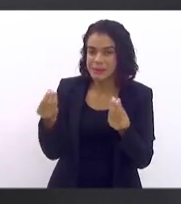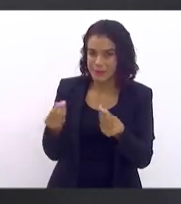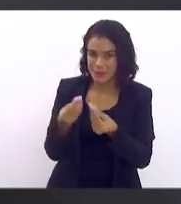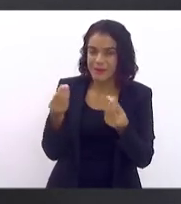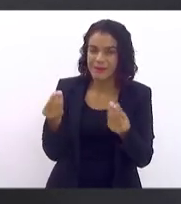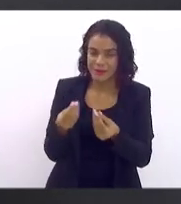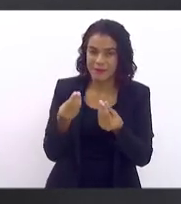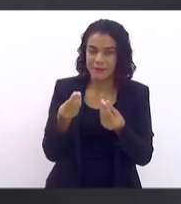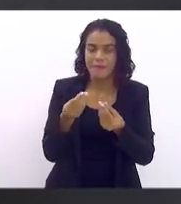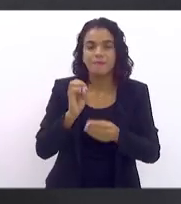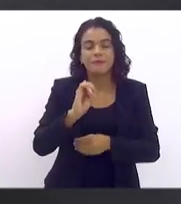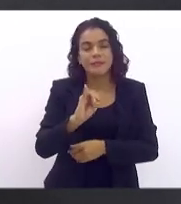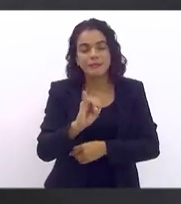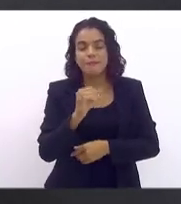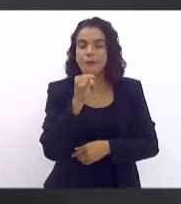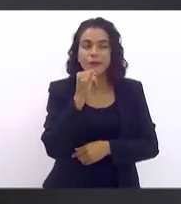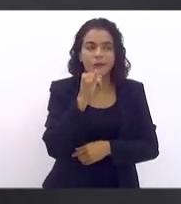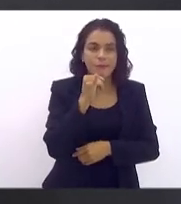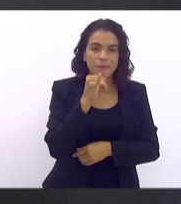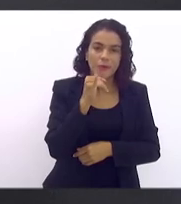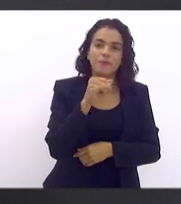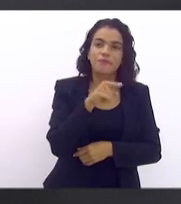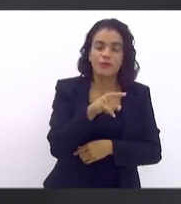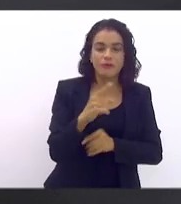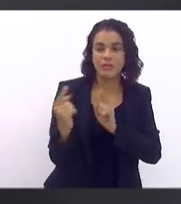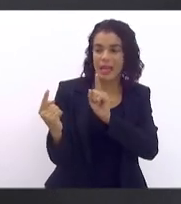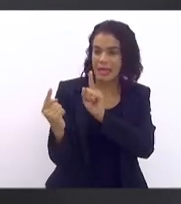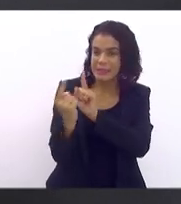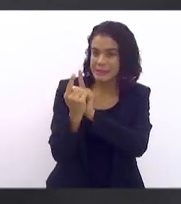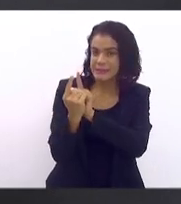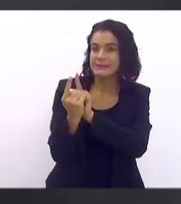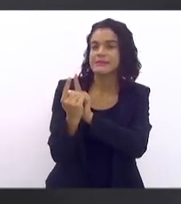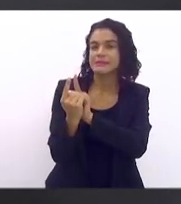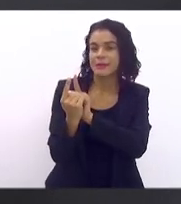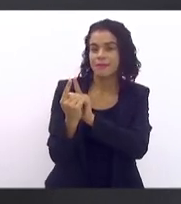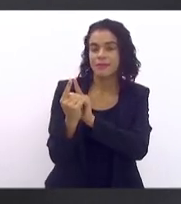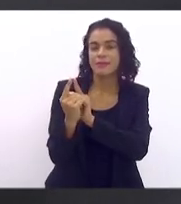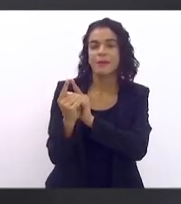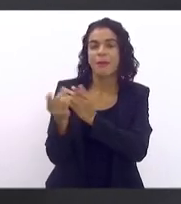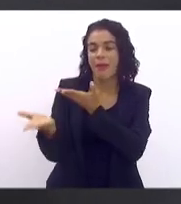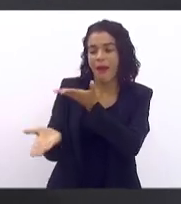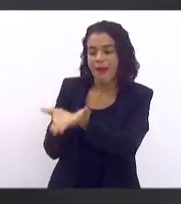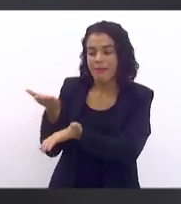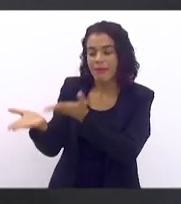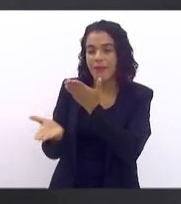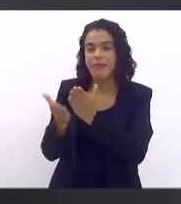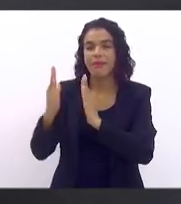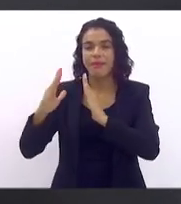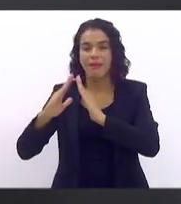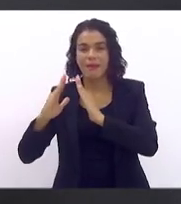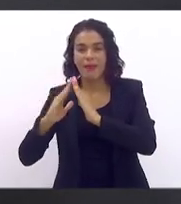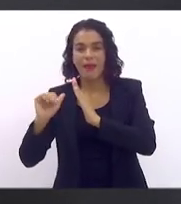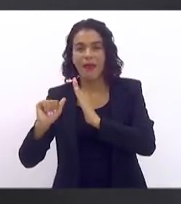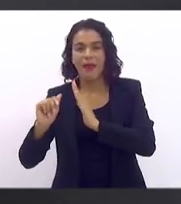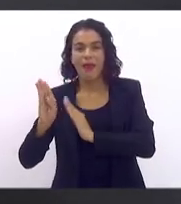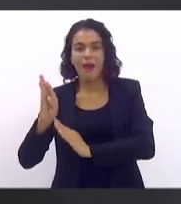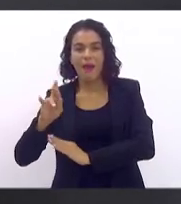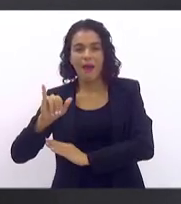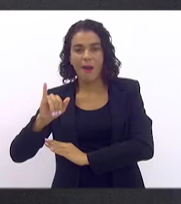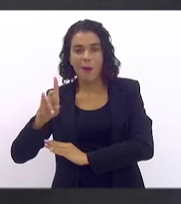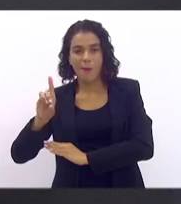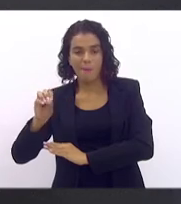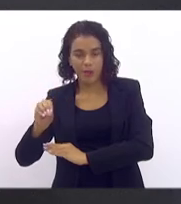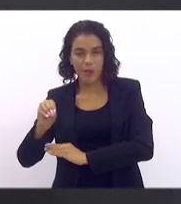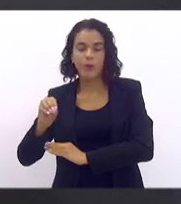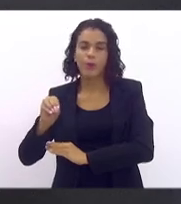alguma maneira, a partir já que vocês fazem atendimento a abrigos de adolescentes, meninas vulneráveis, e achei